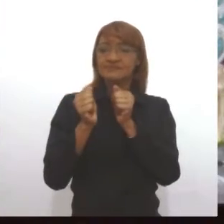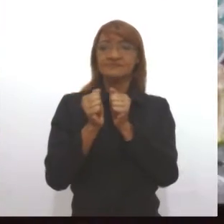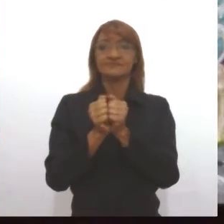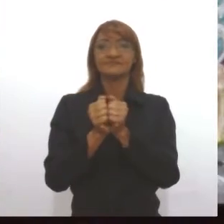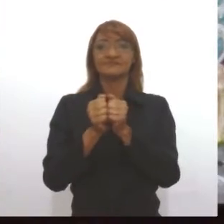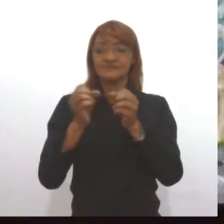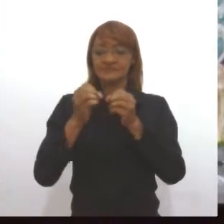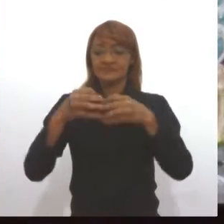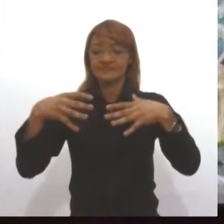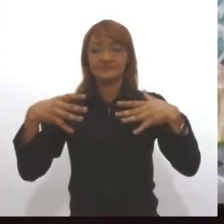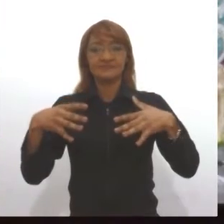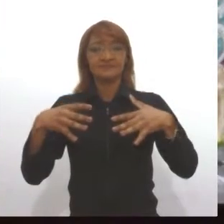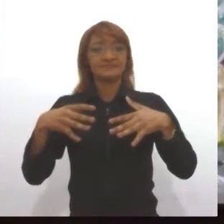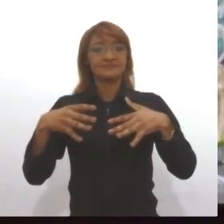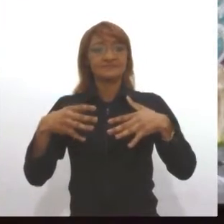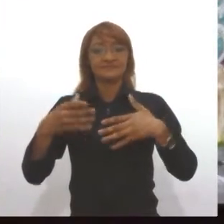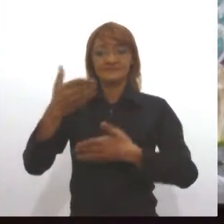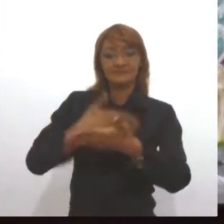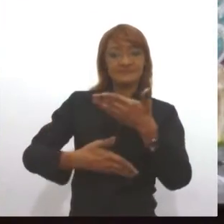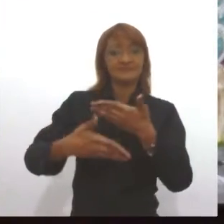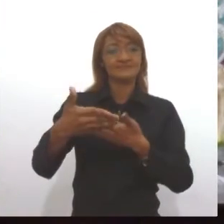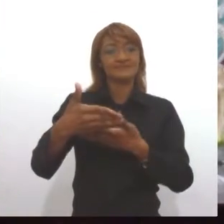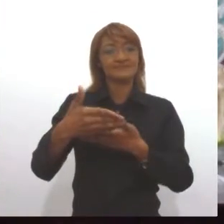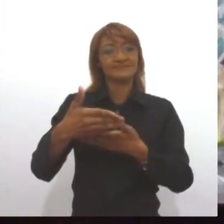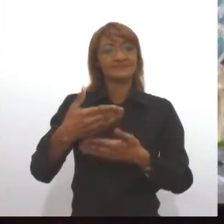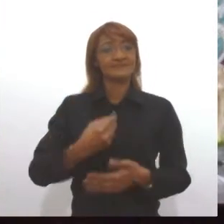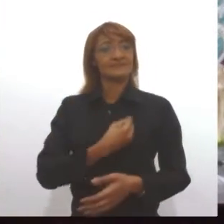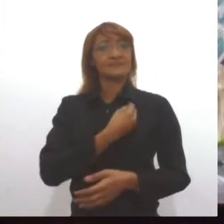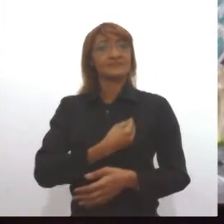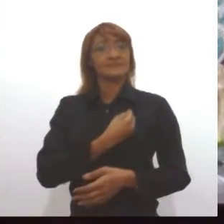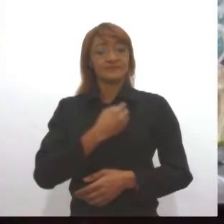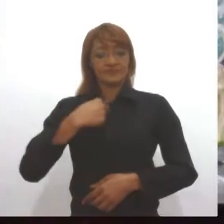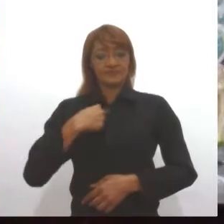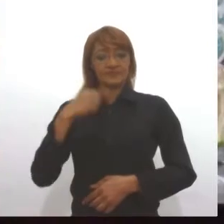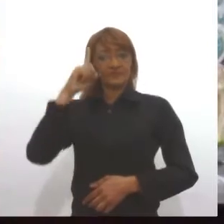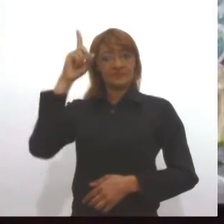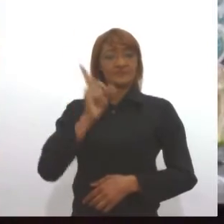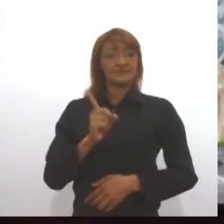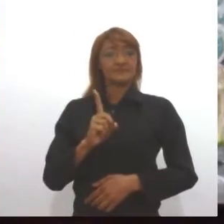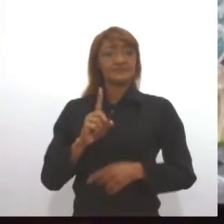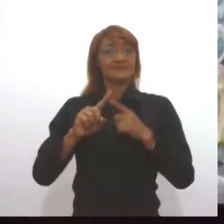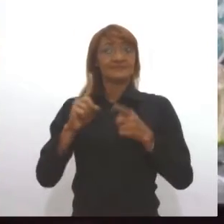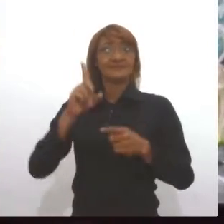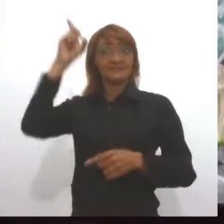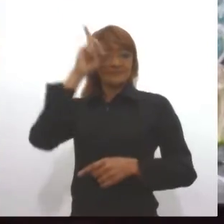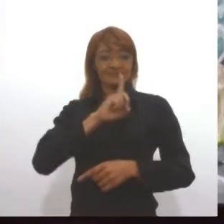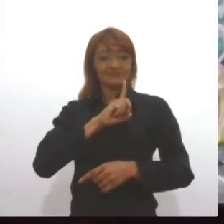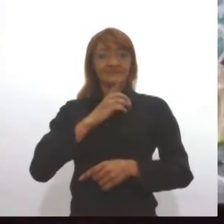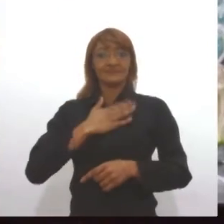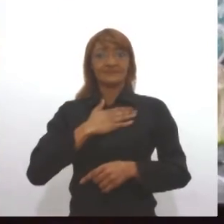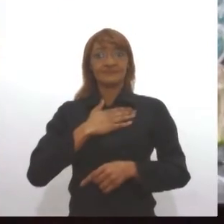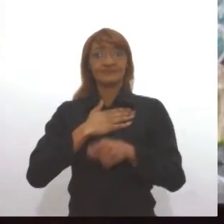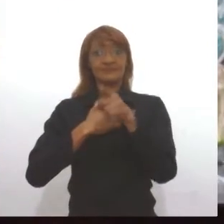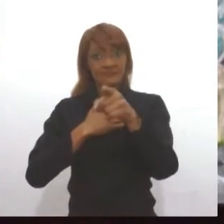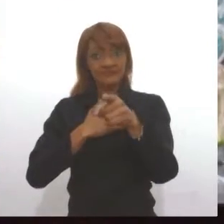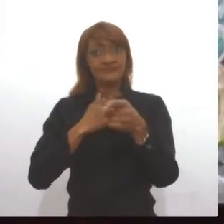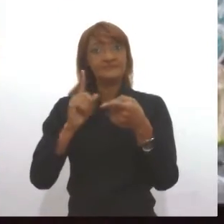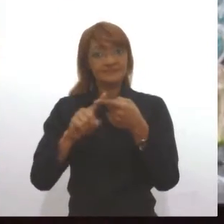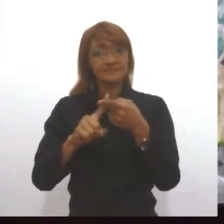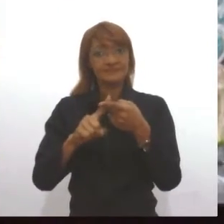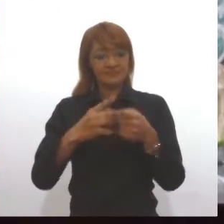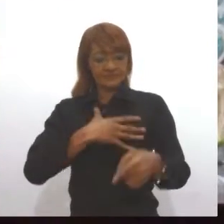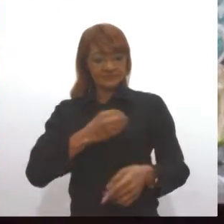colaborador, eu devo cuidar da vida. Eu não sou Deus, mas sou divino, porque Deus está em mim e Deus está em você. Eu sou filho